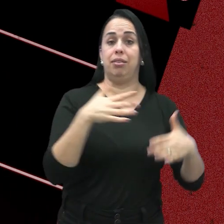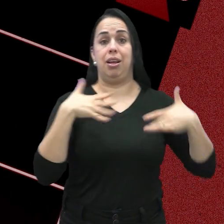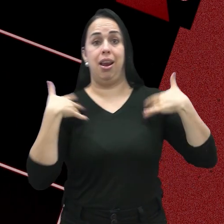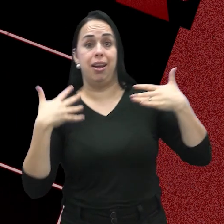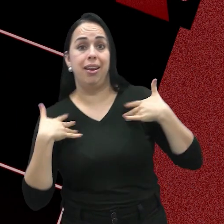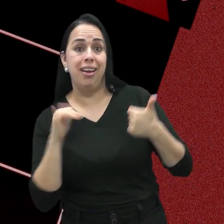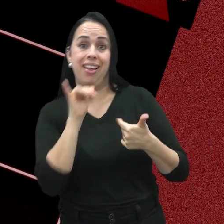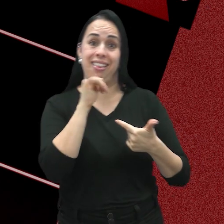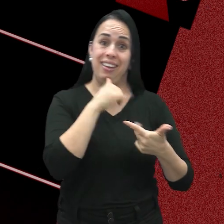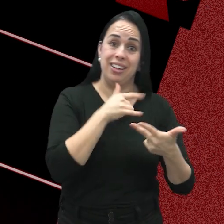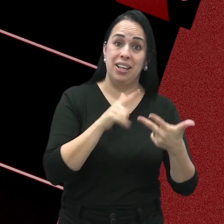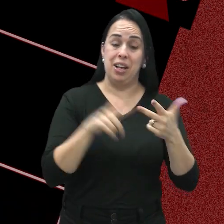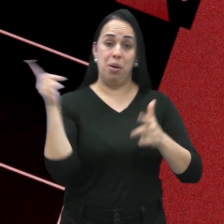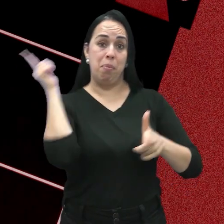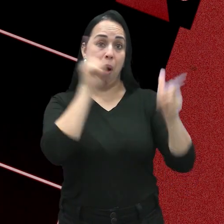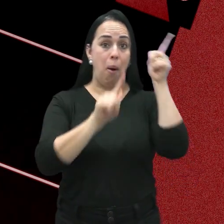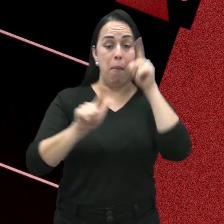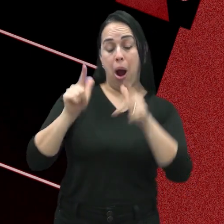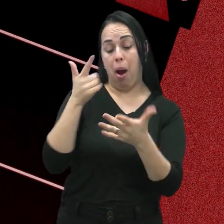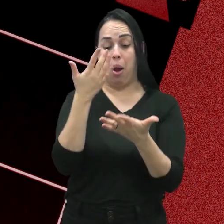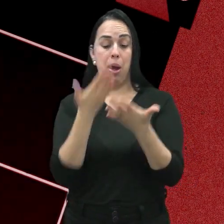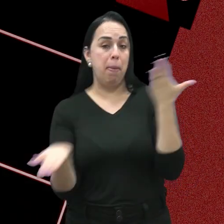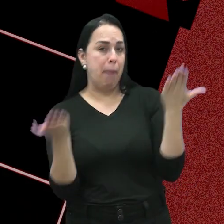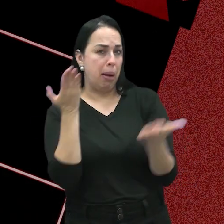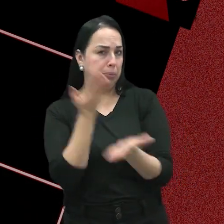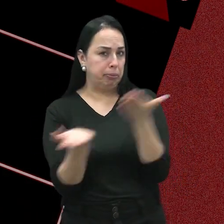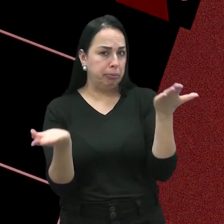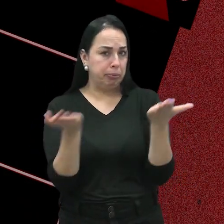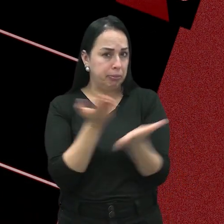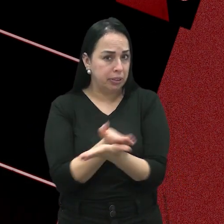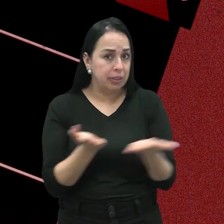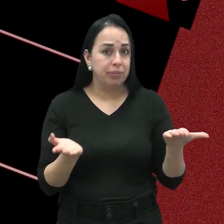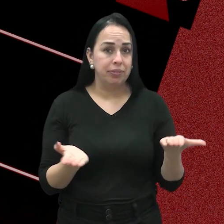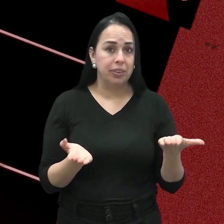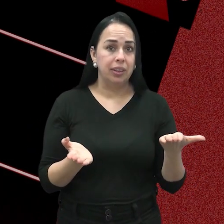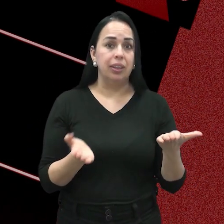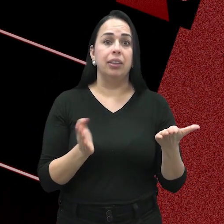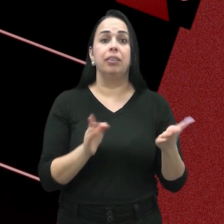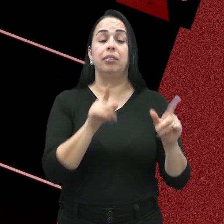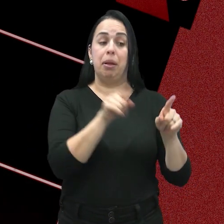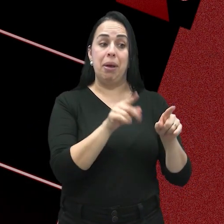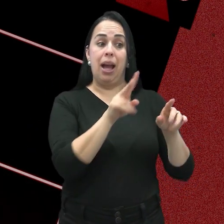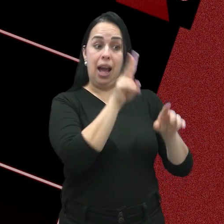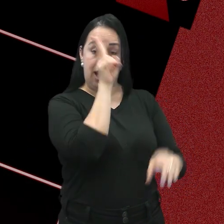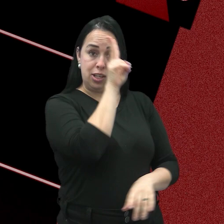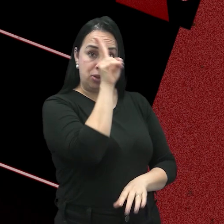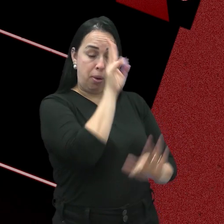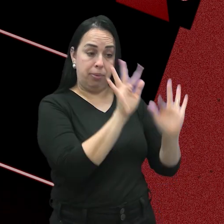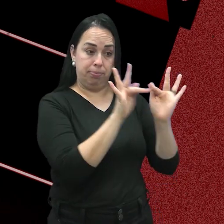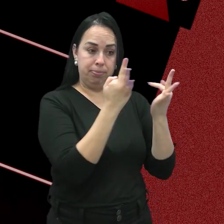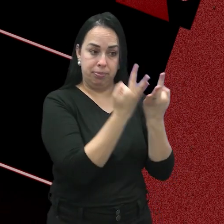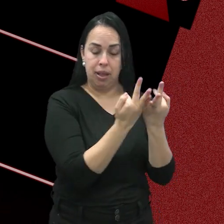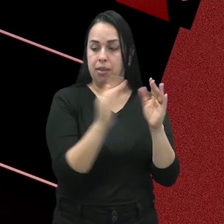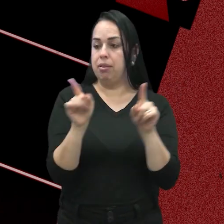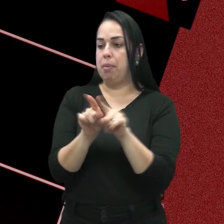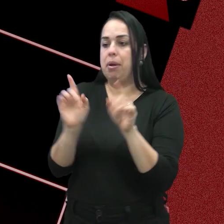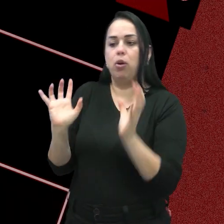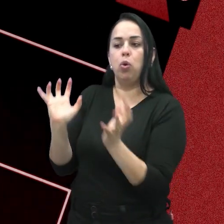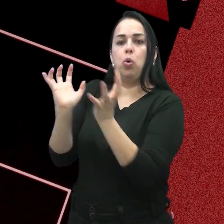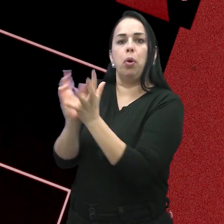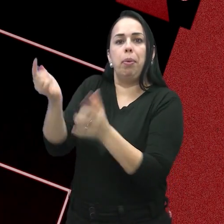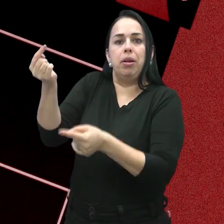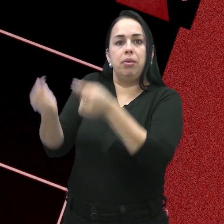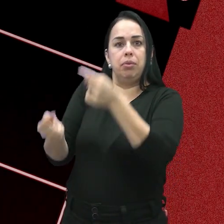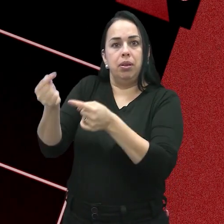alegrias, tristezas, ganhos, perdas e conquistas. E aí, em paralelo, nós também vemos grupos